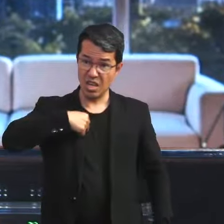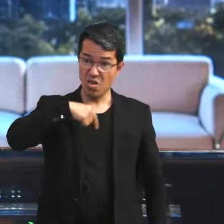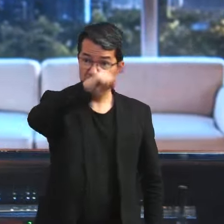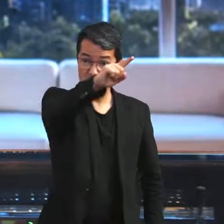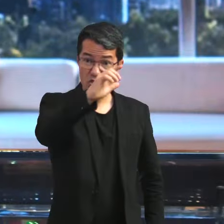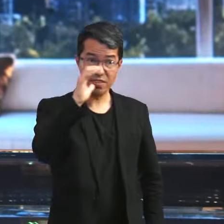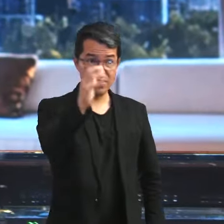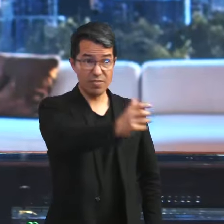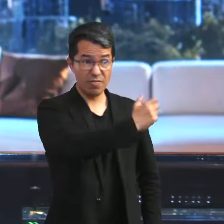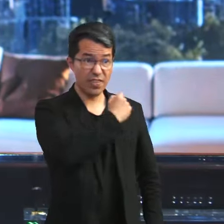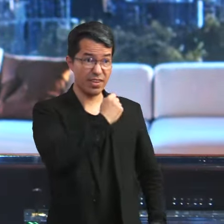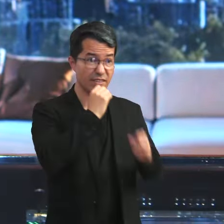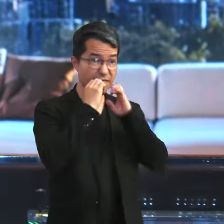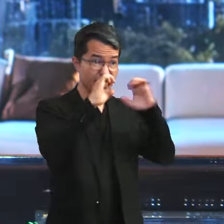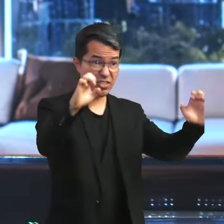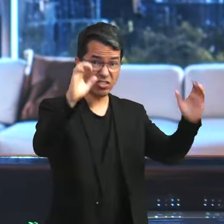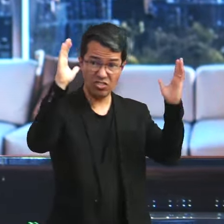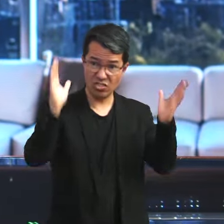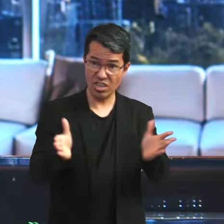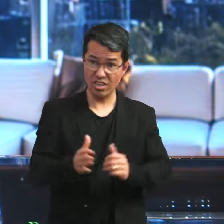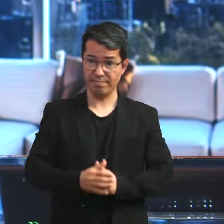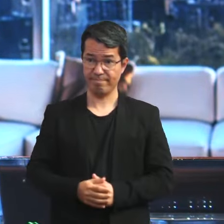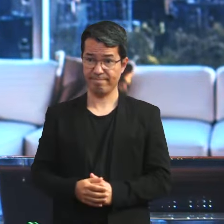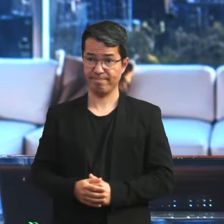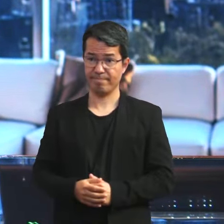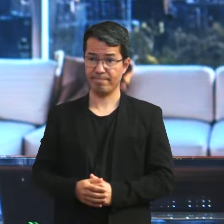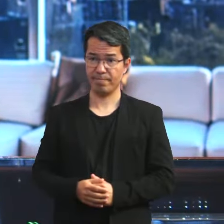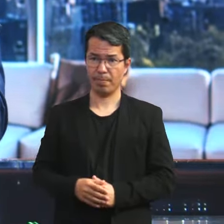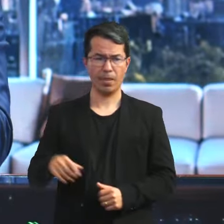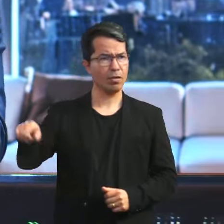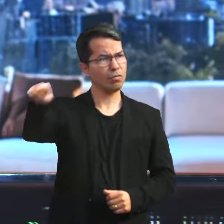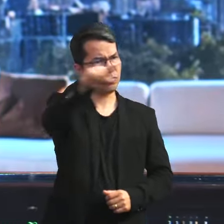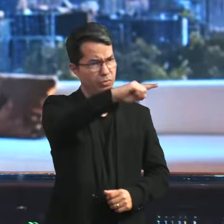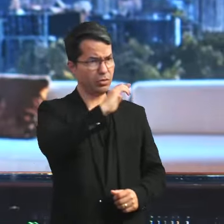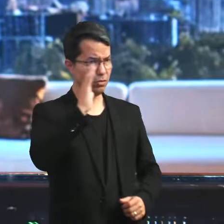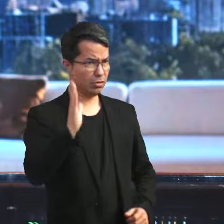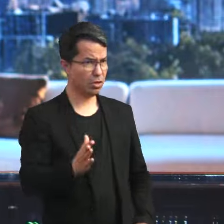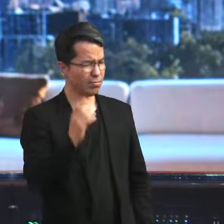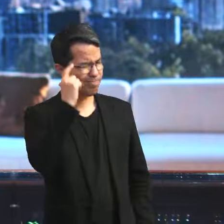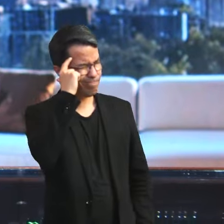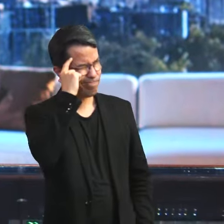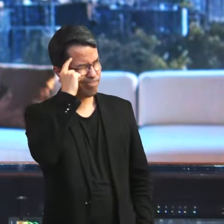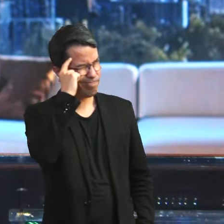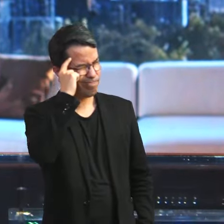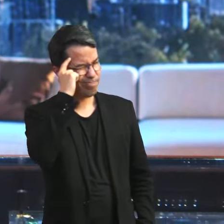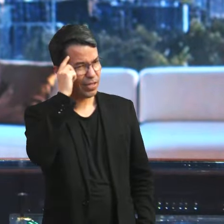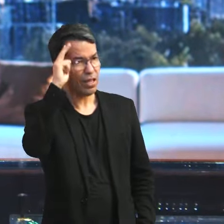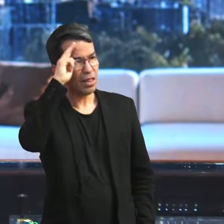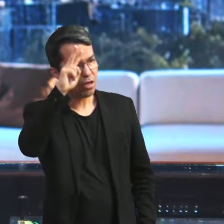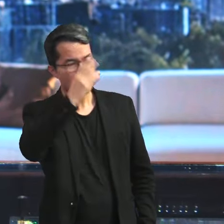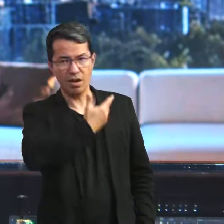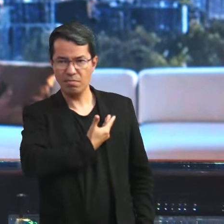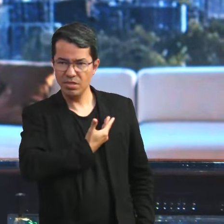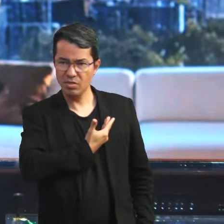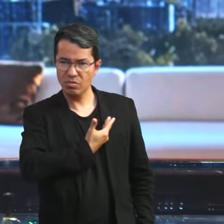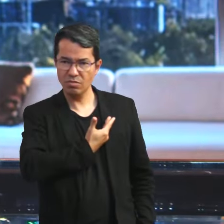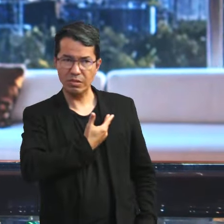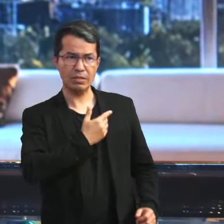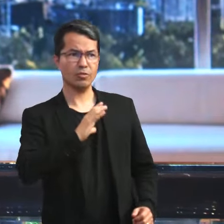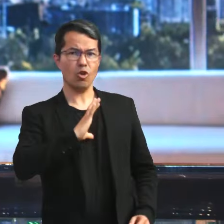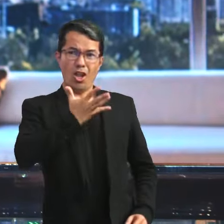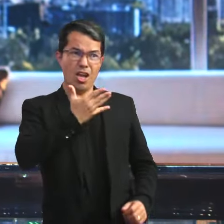isso é algo intencional na sua vida que te faz sair da zona de conforto que faz